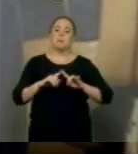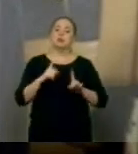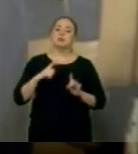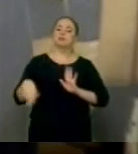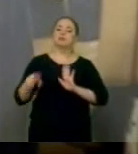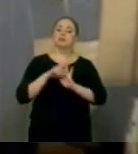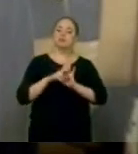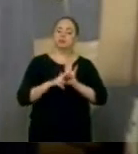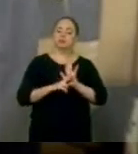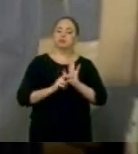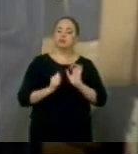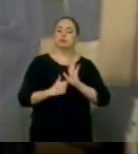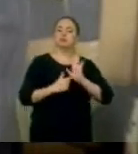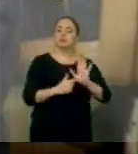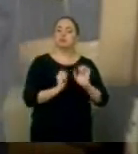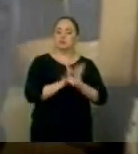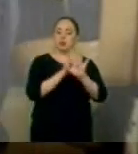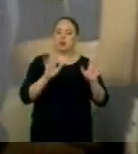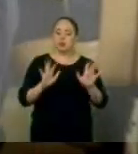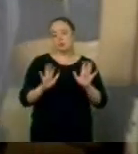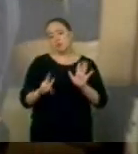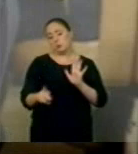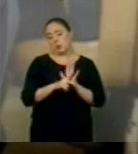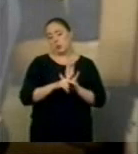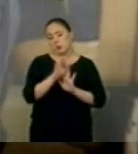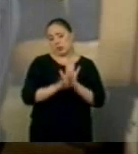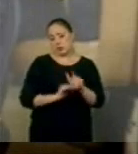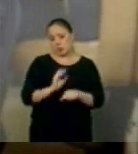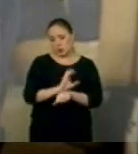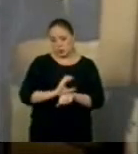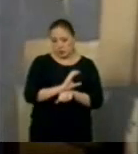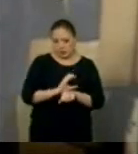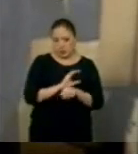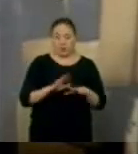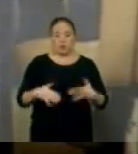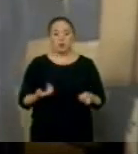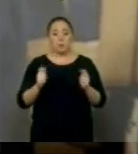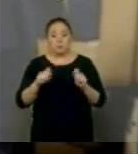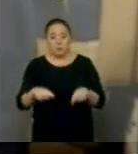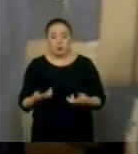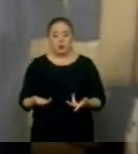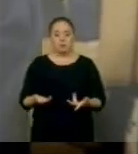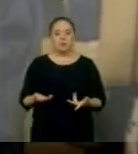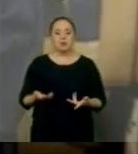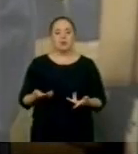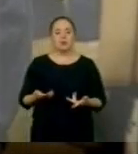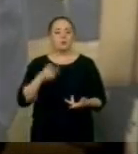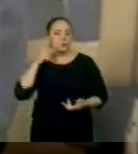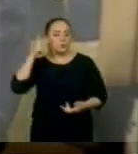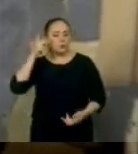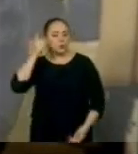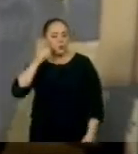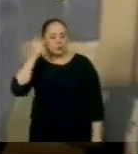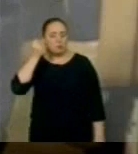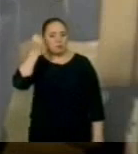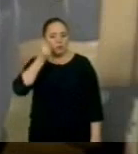restrições muito expressas, consignadas no próprio texto constitucional. Daí é possível, é suscetível que o parlamentar